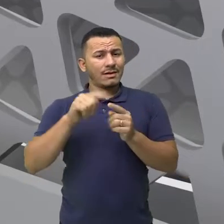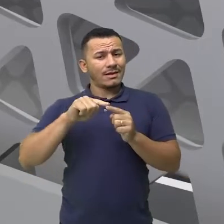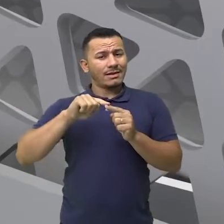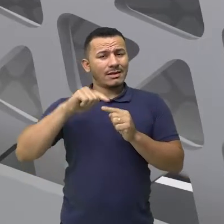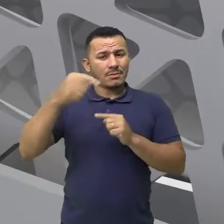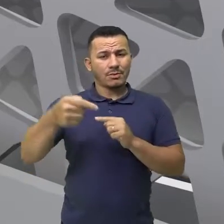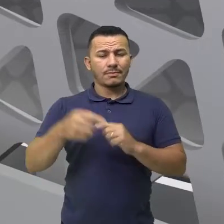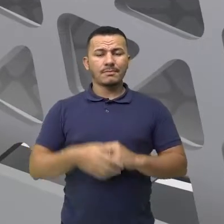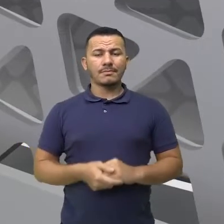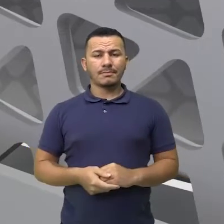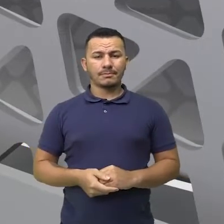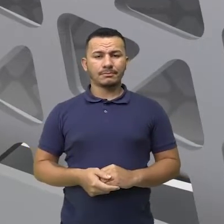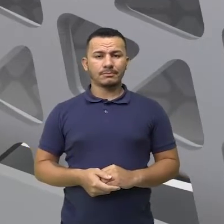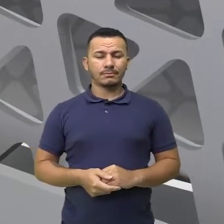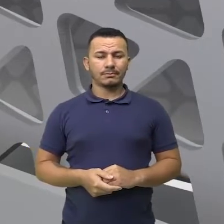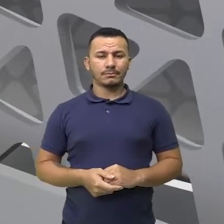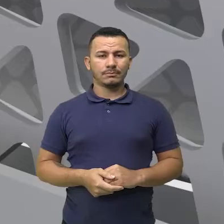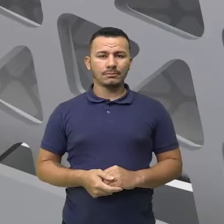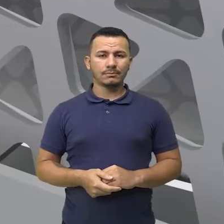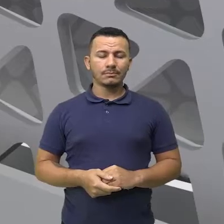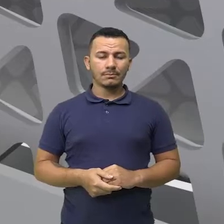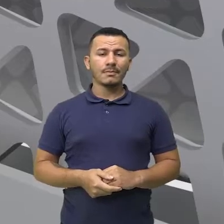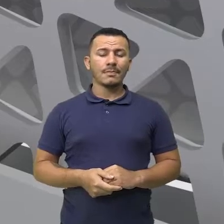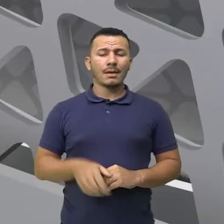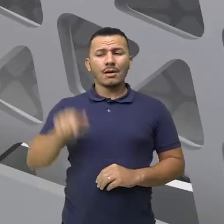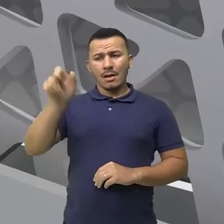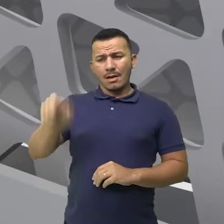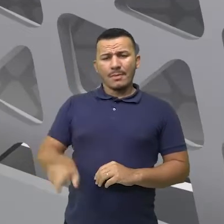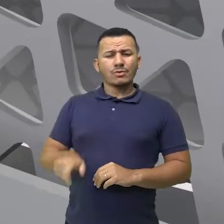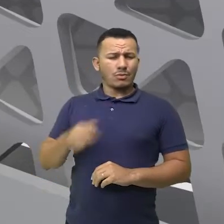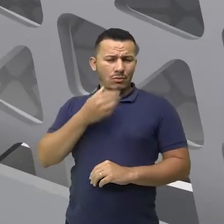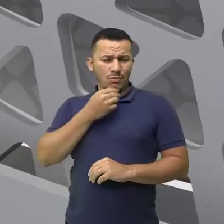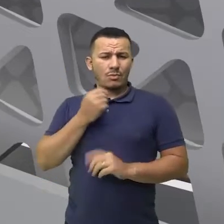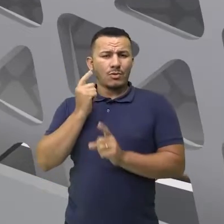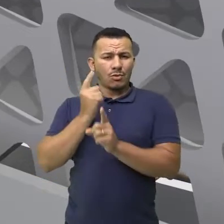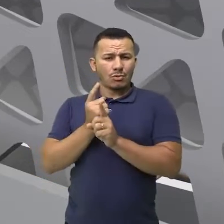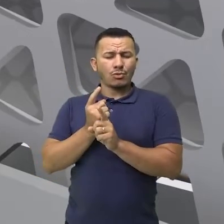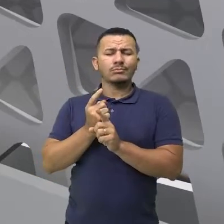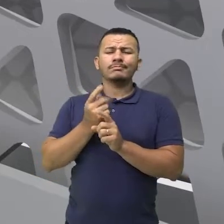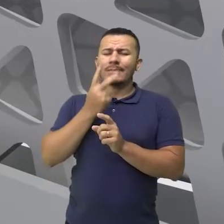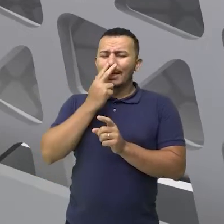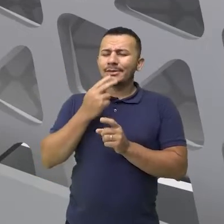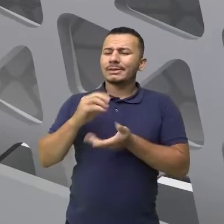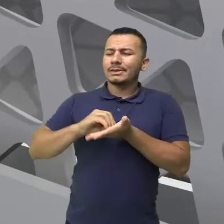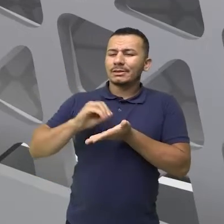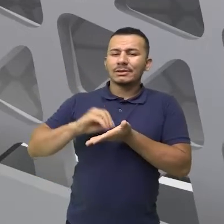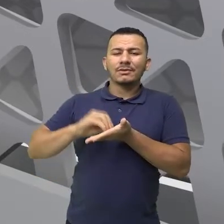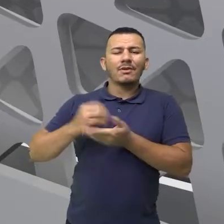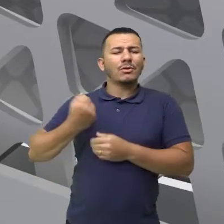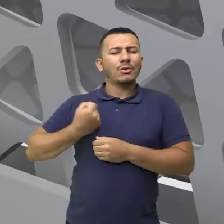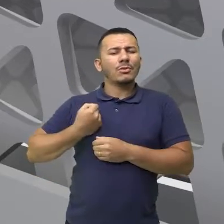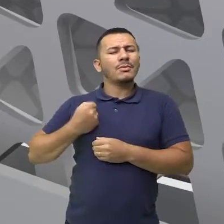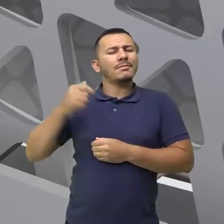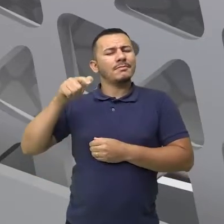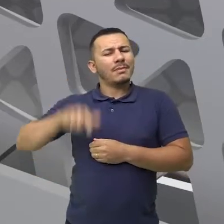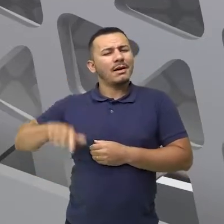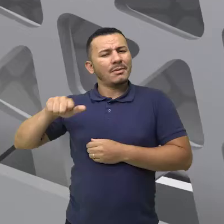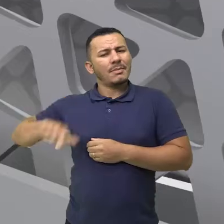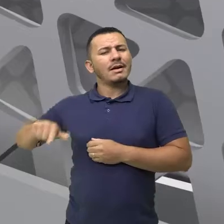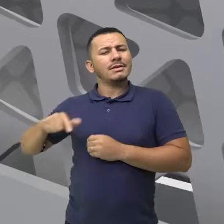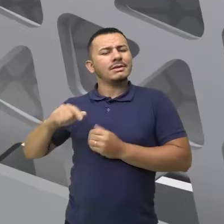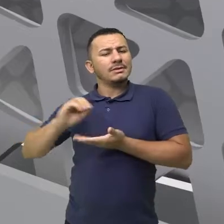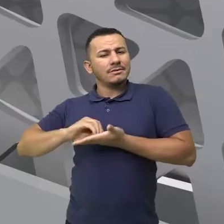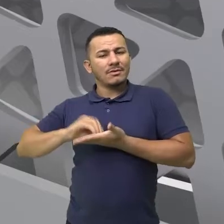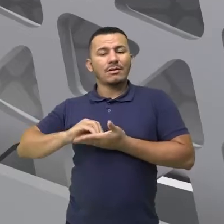depois. Só que o homem se deparou com alguns problemas que necessitava de mais números. Foi quando ele teve que